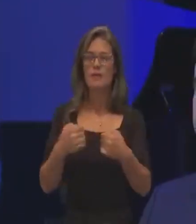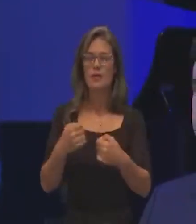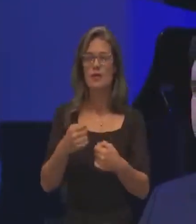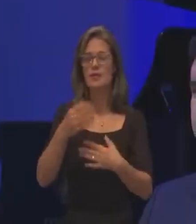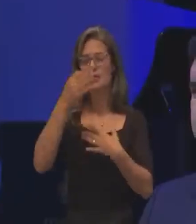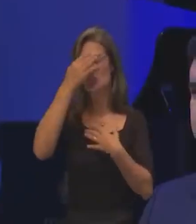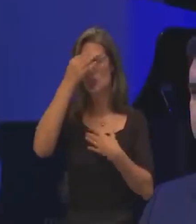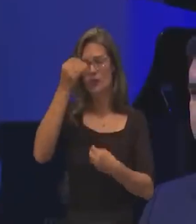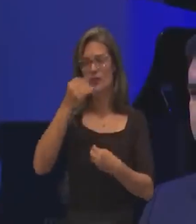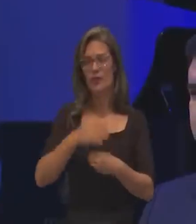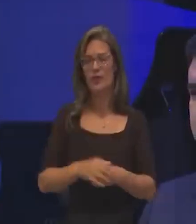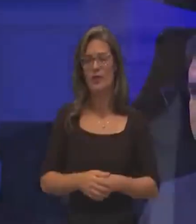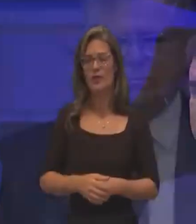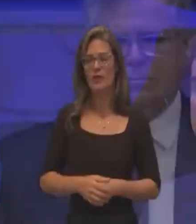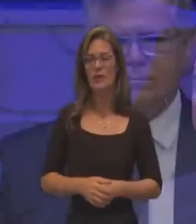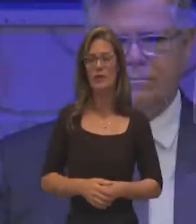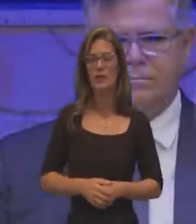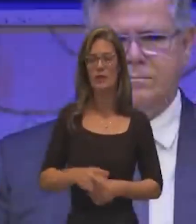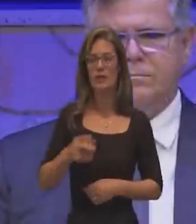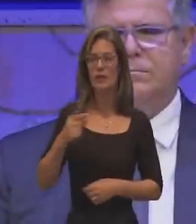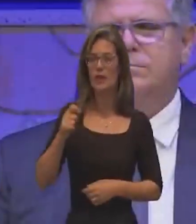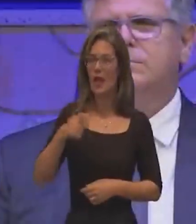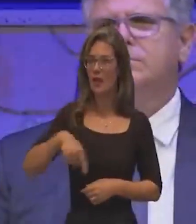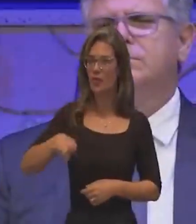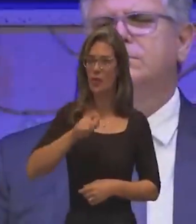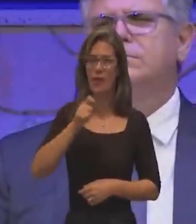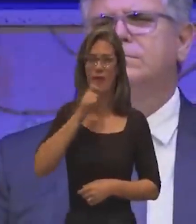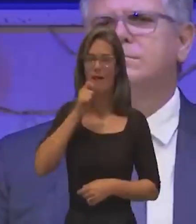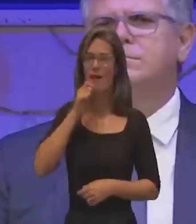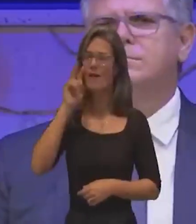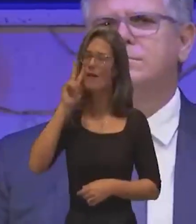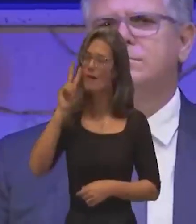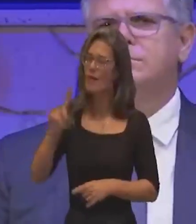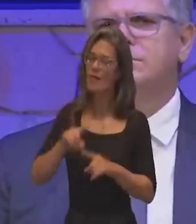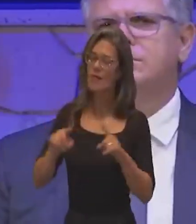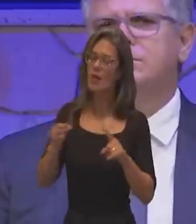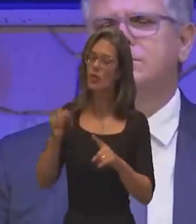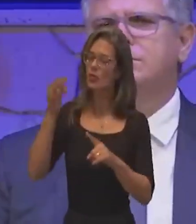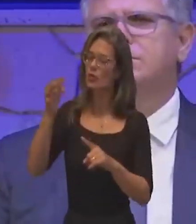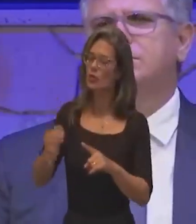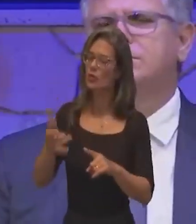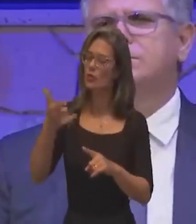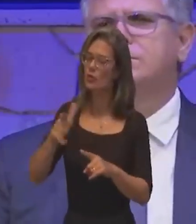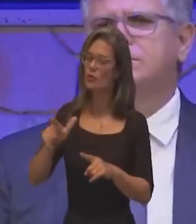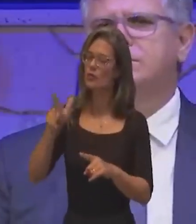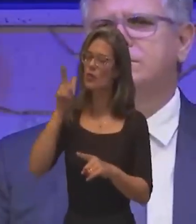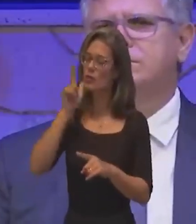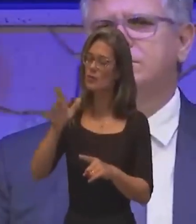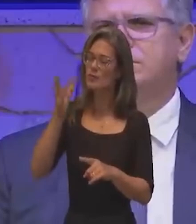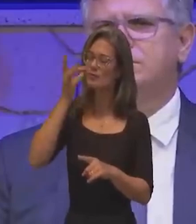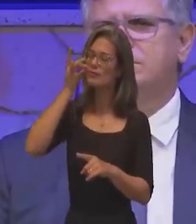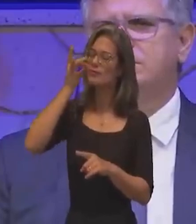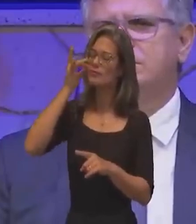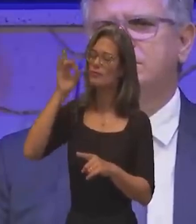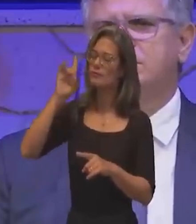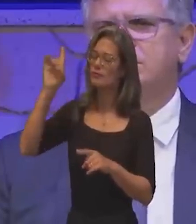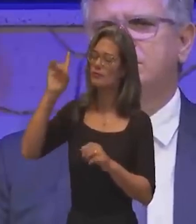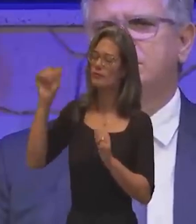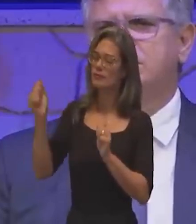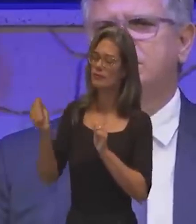que os nossos olhos não contemplaram, um dia veremos o Senhor face a